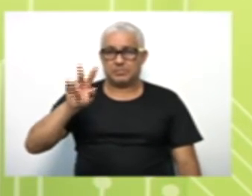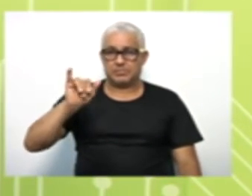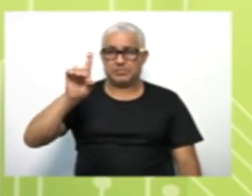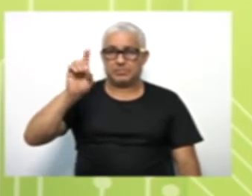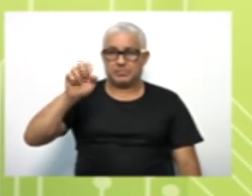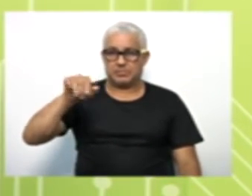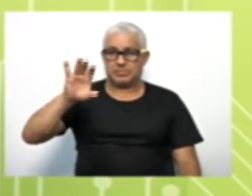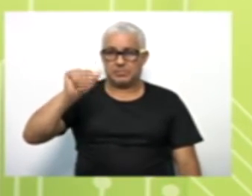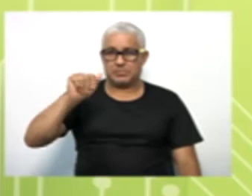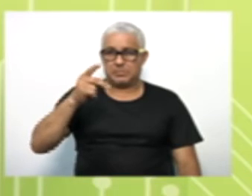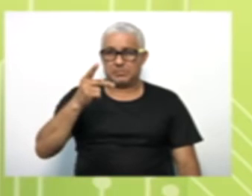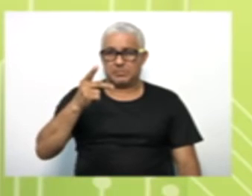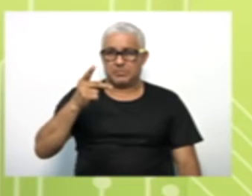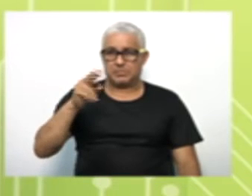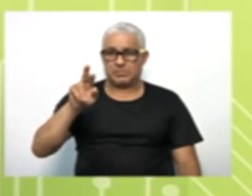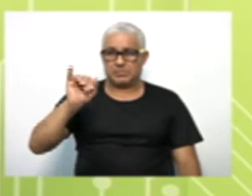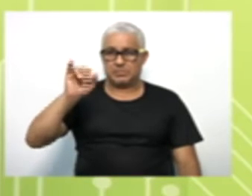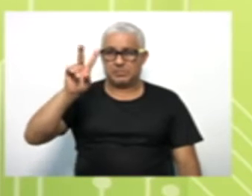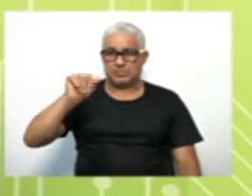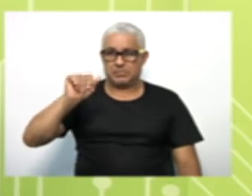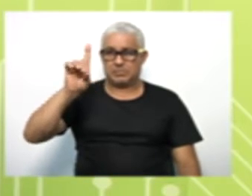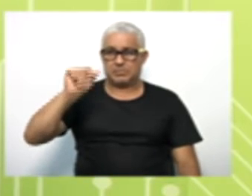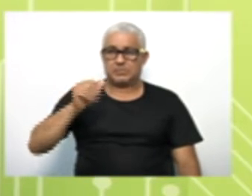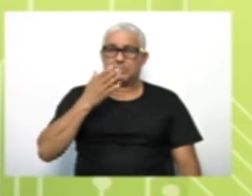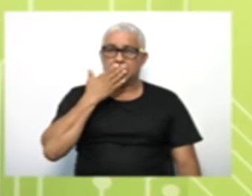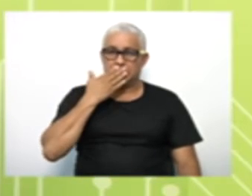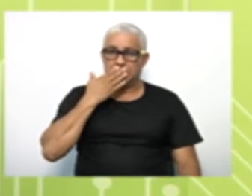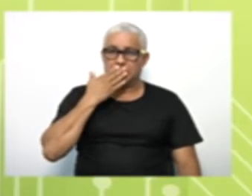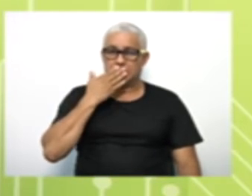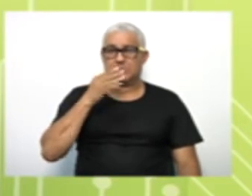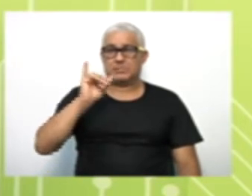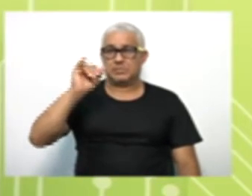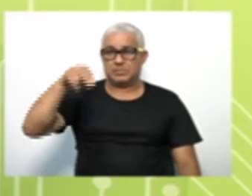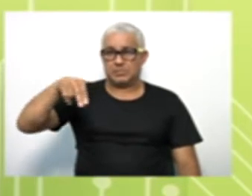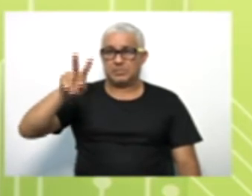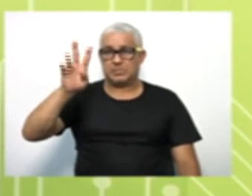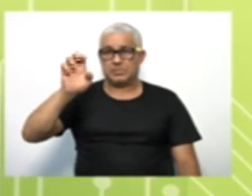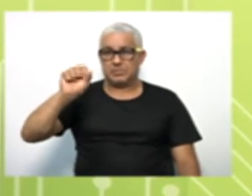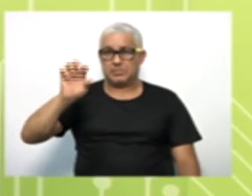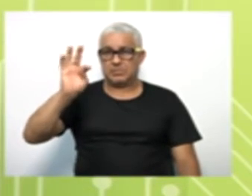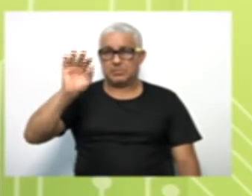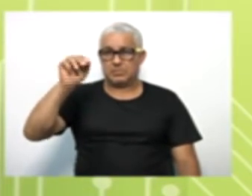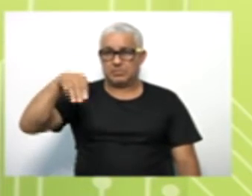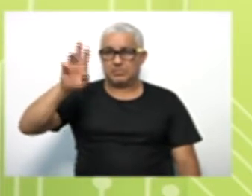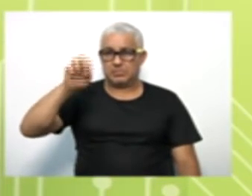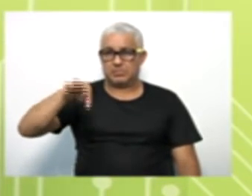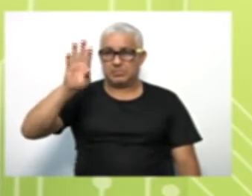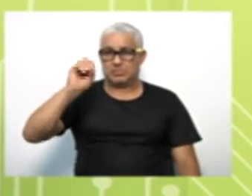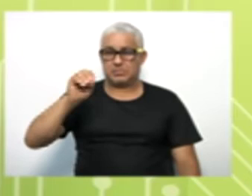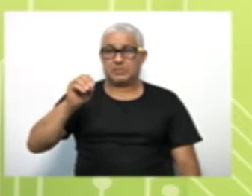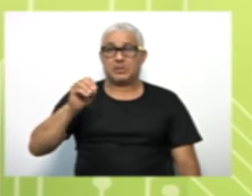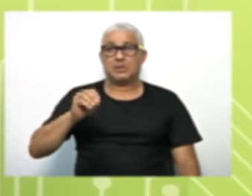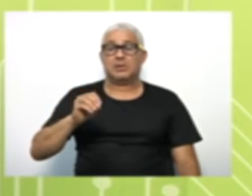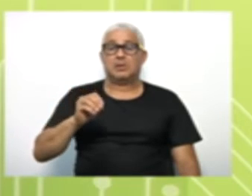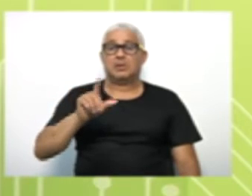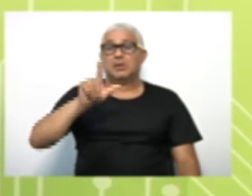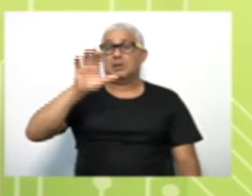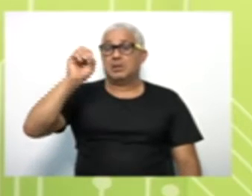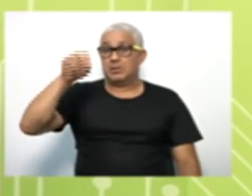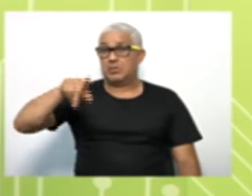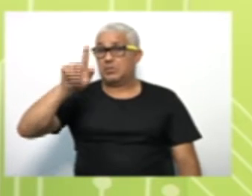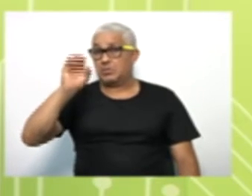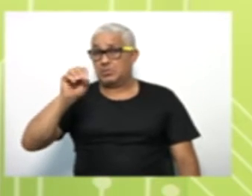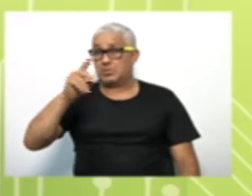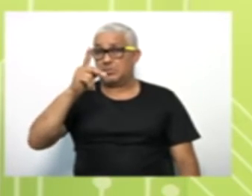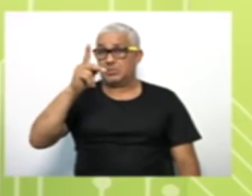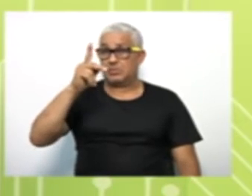de investimento. Essa modalidade de investimento, ela se contempla, ela se realiza a longo prazo. É ideal que